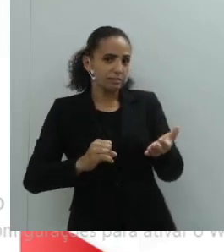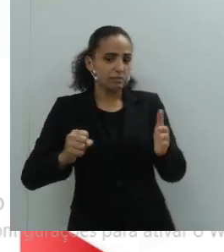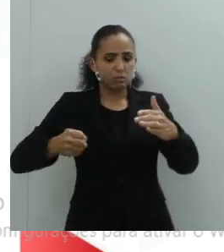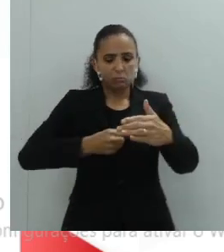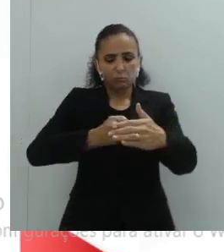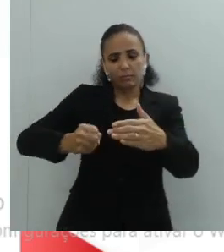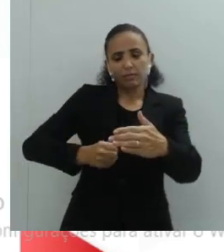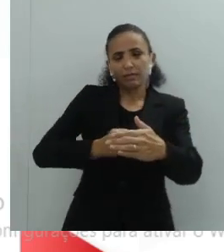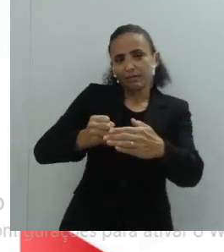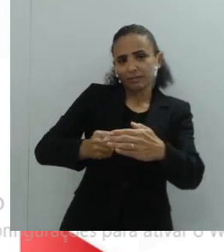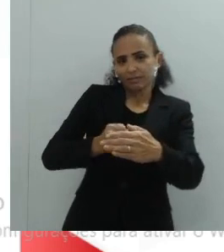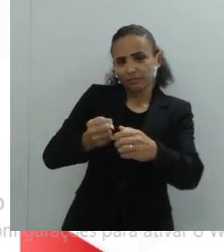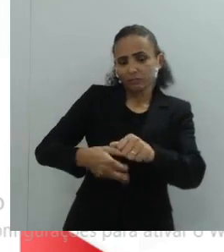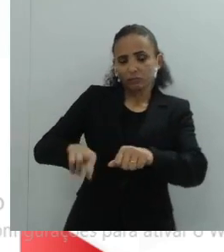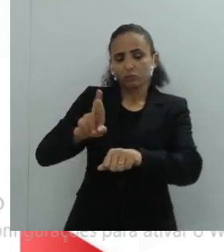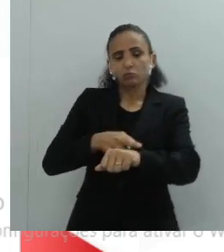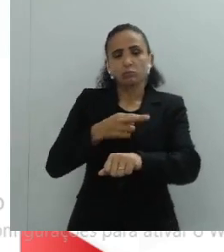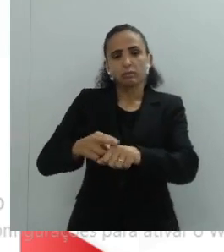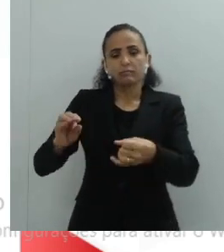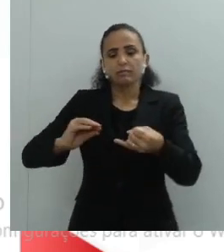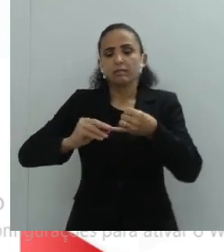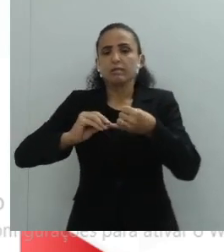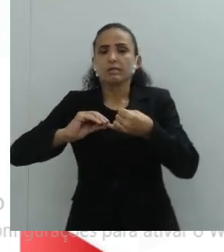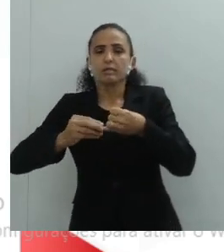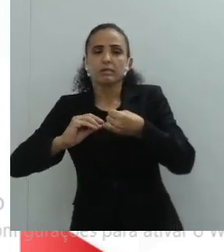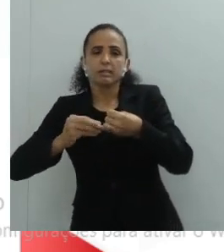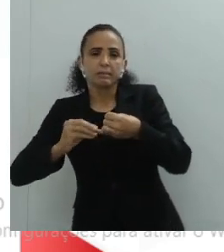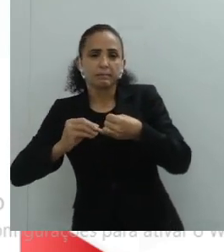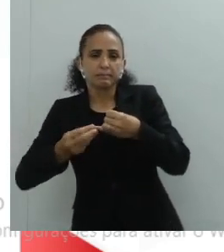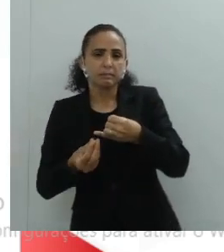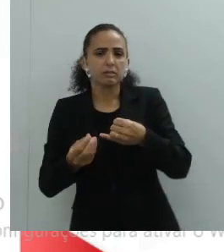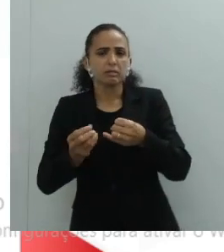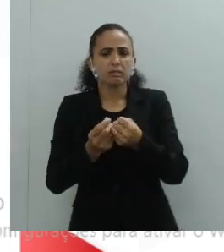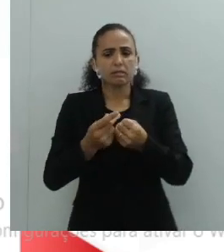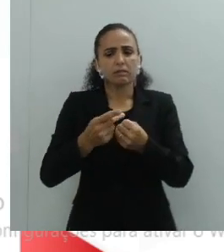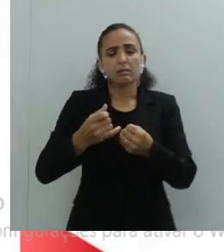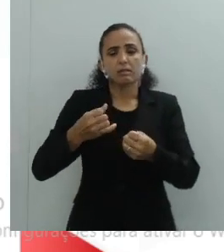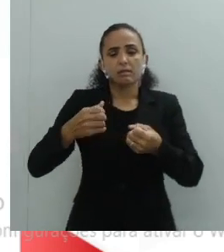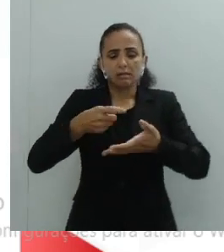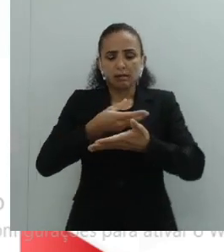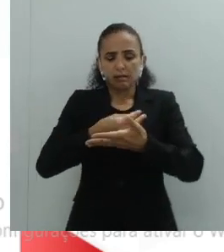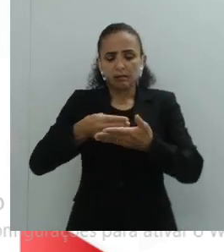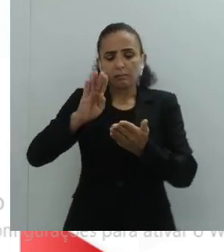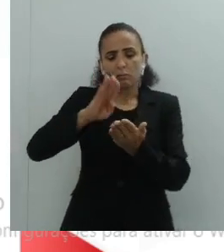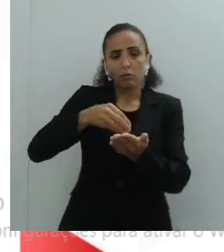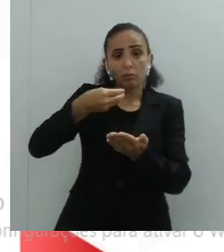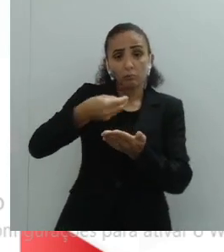que é mexicana. Feijão, abóbora, pimenta, melão, abacate e